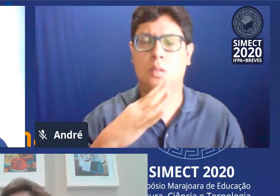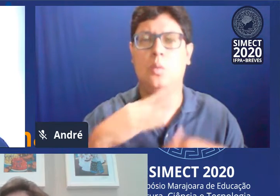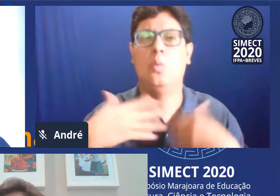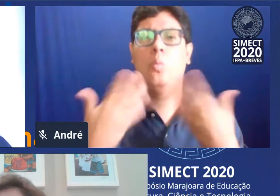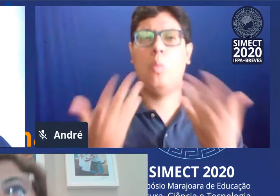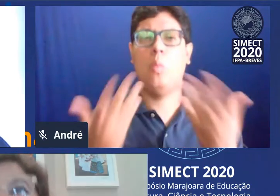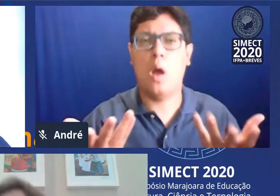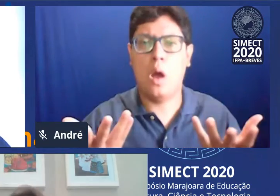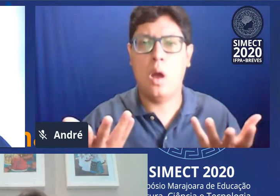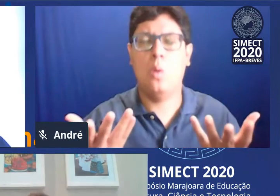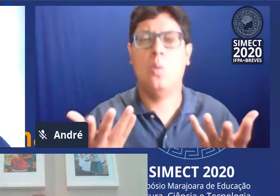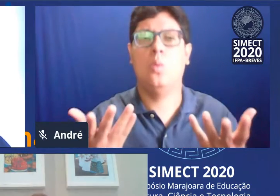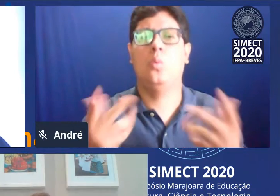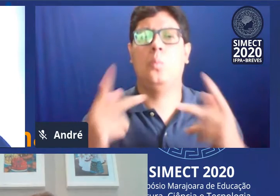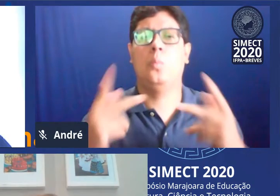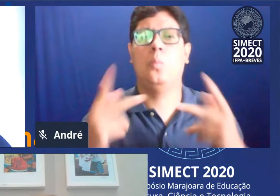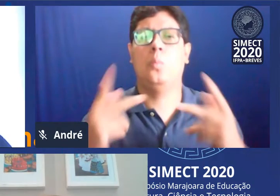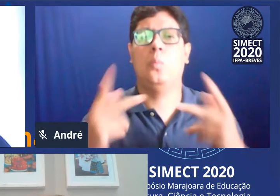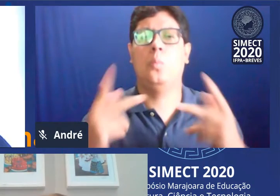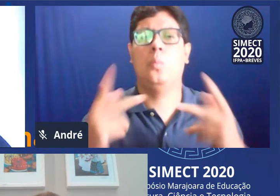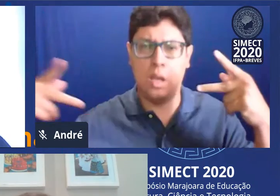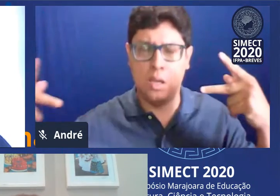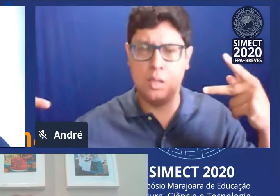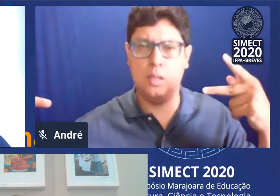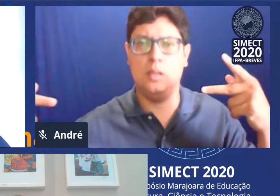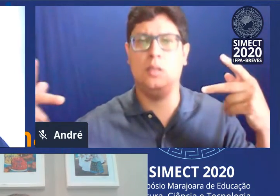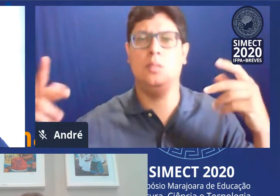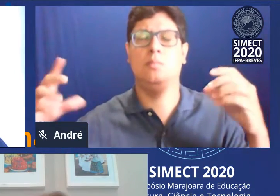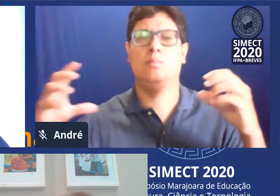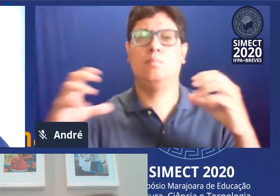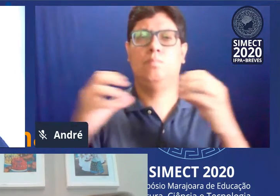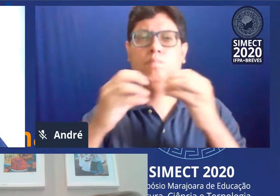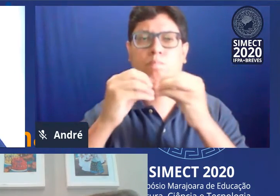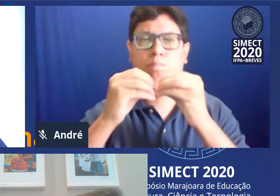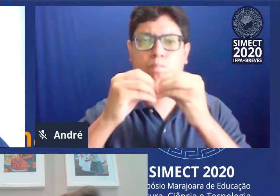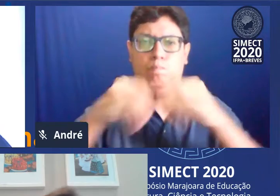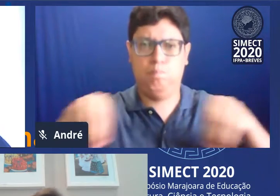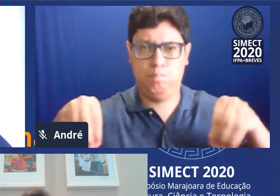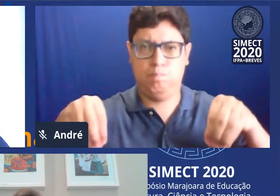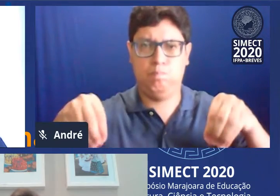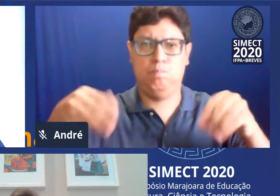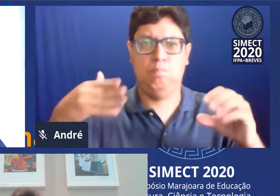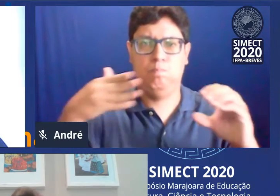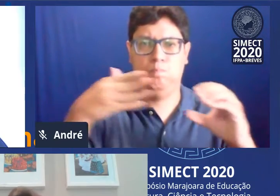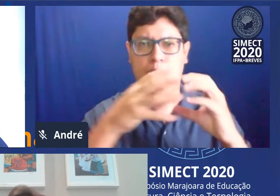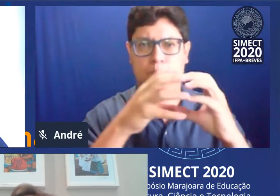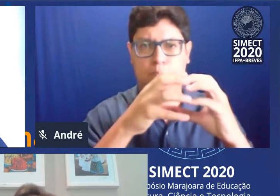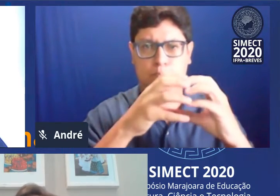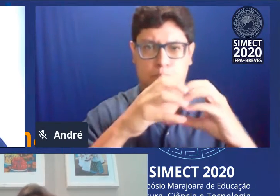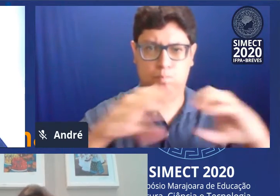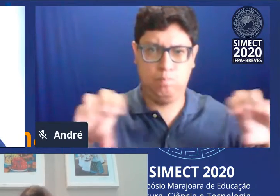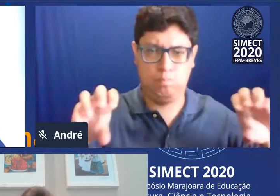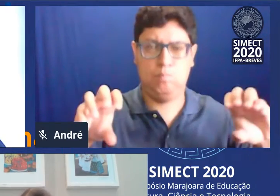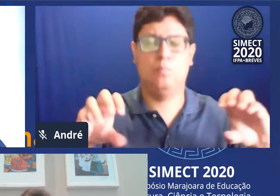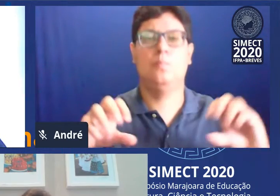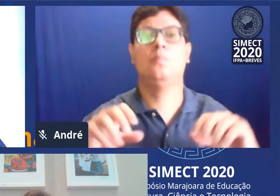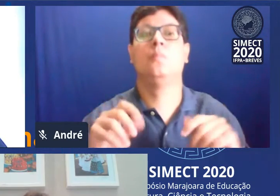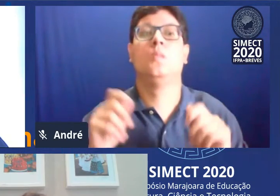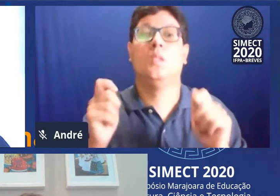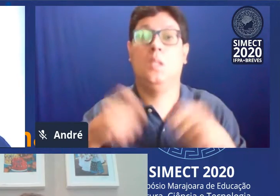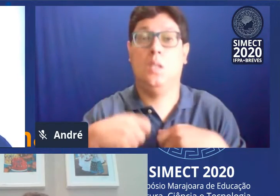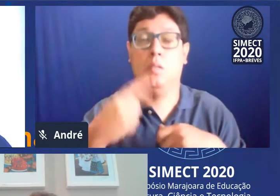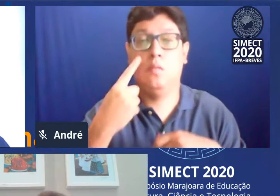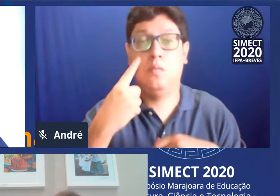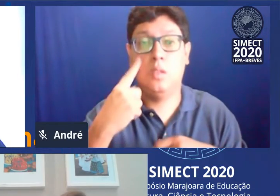destinada ao maquinário do animal. É possível elencar os genes de defesa do organismo, verificar os que foram